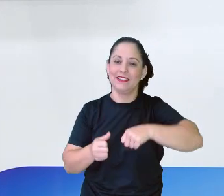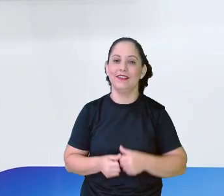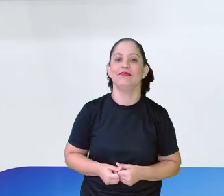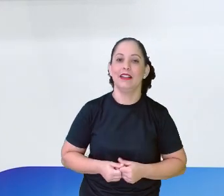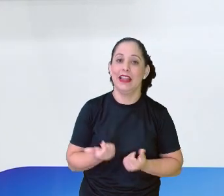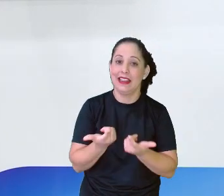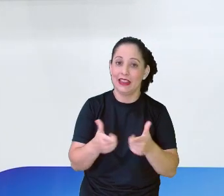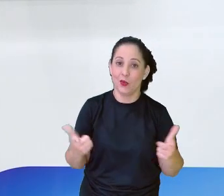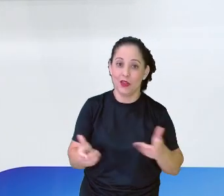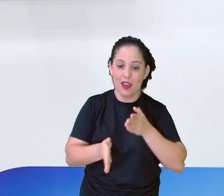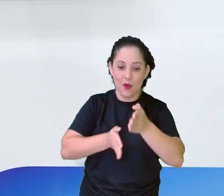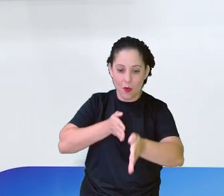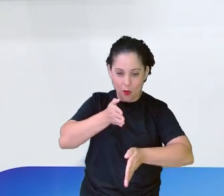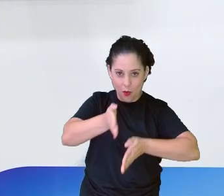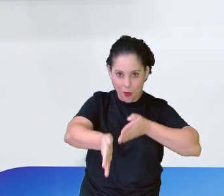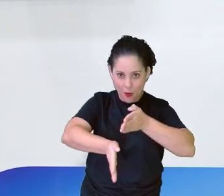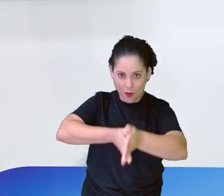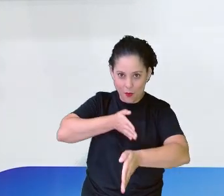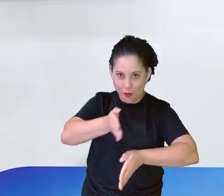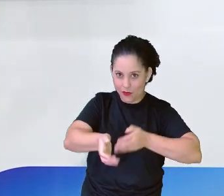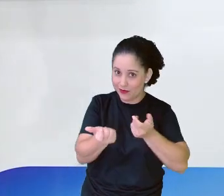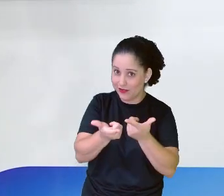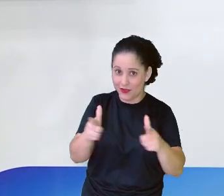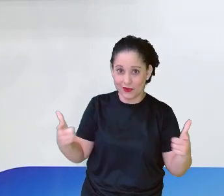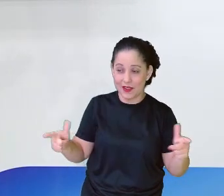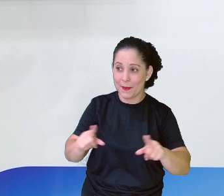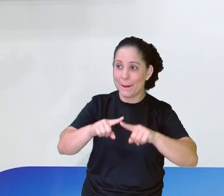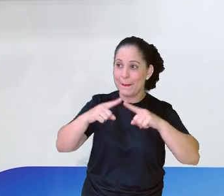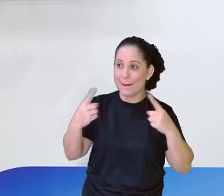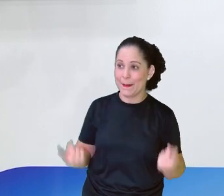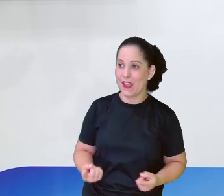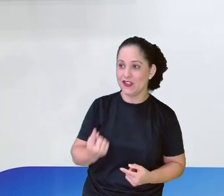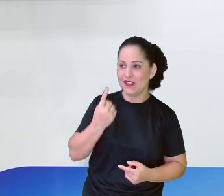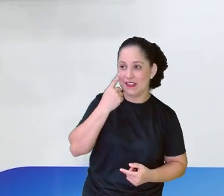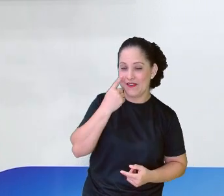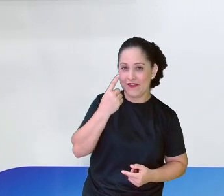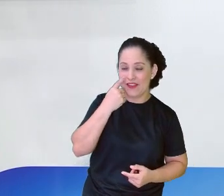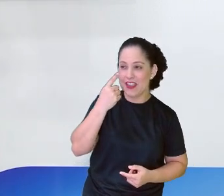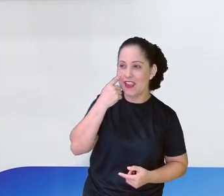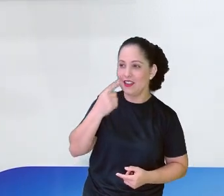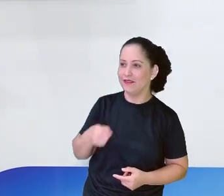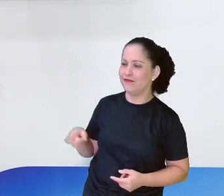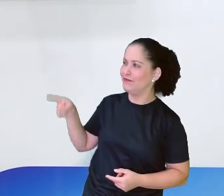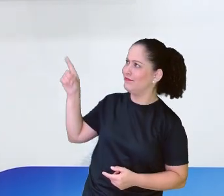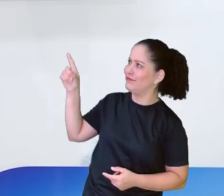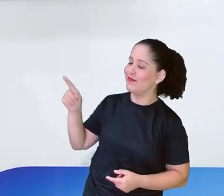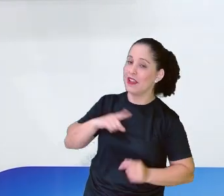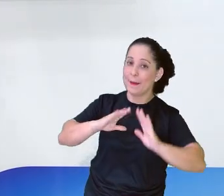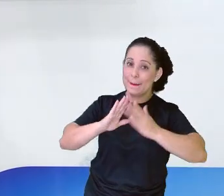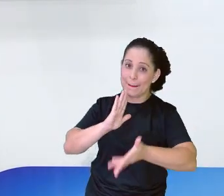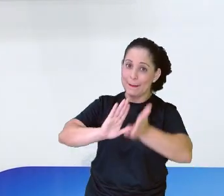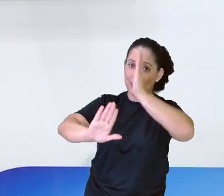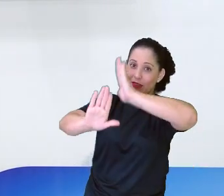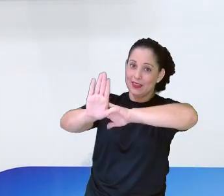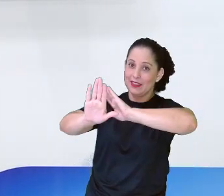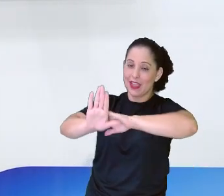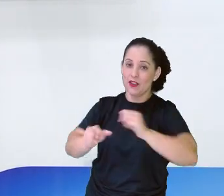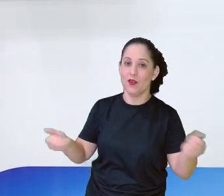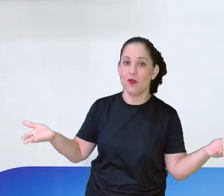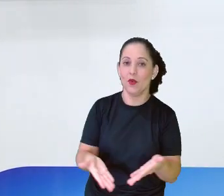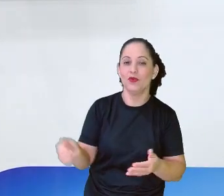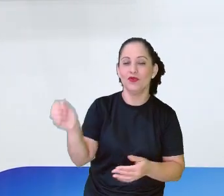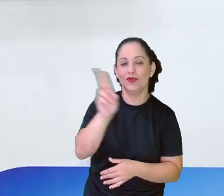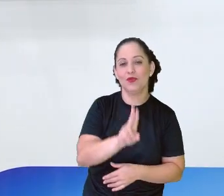o bonde, mas ali atrás a gente está vendo, ó, bem aqui no cantinho, o finalzinho, dá para perceber, ó? Tem um ônibus, que é o nosso transporte mais